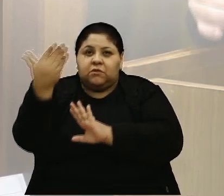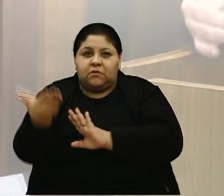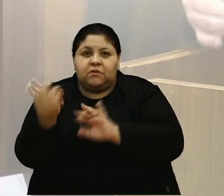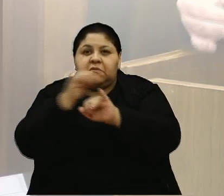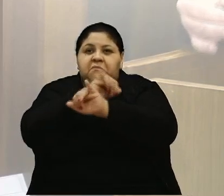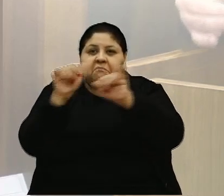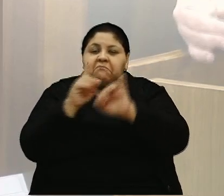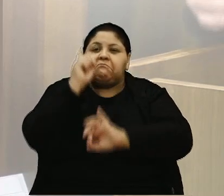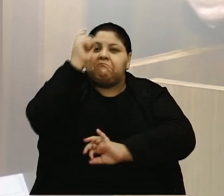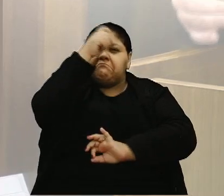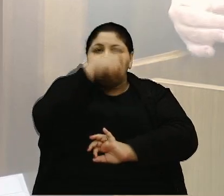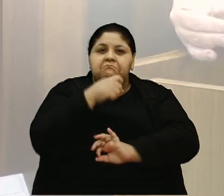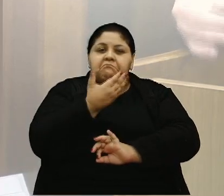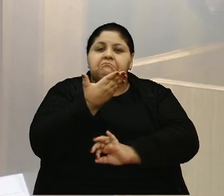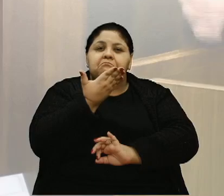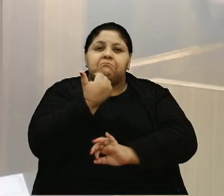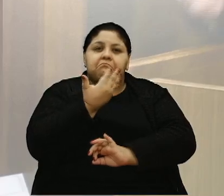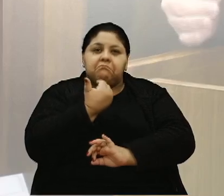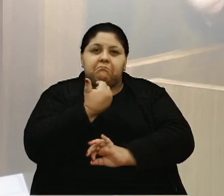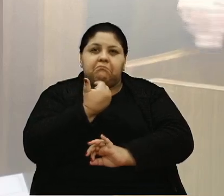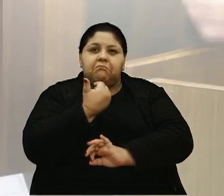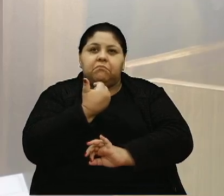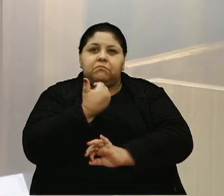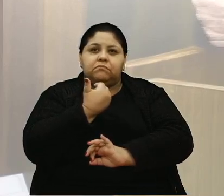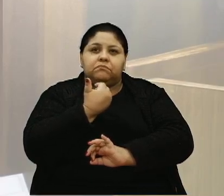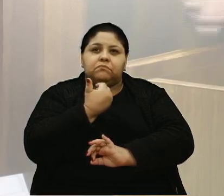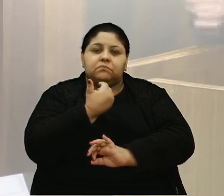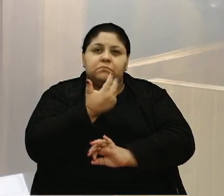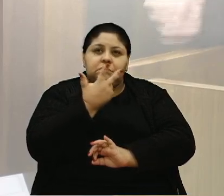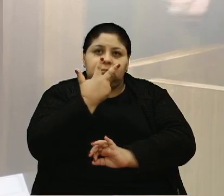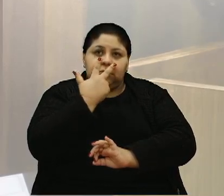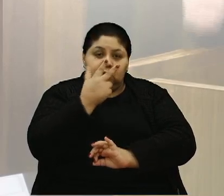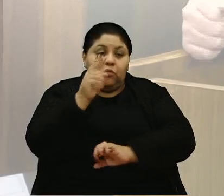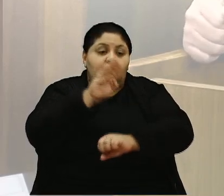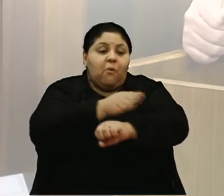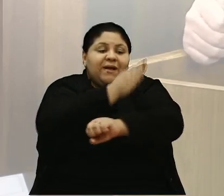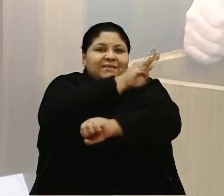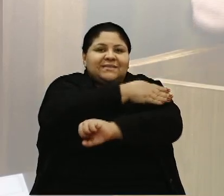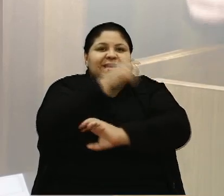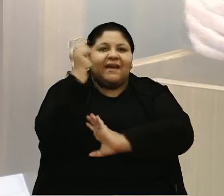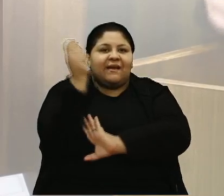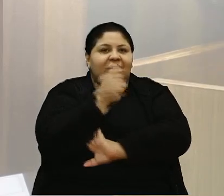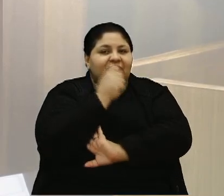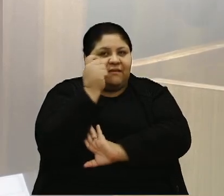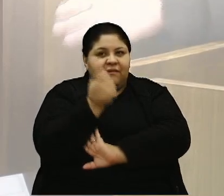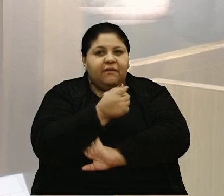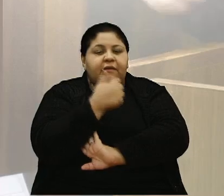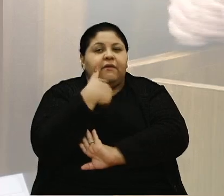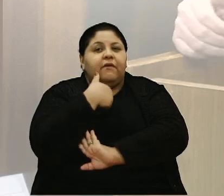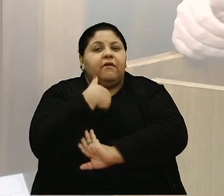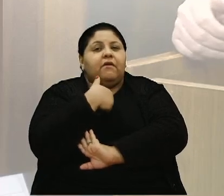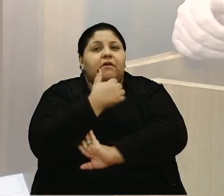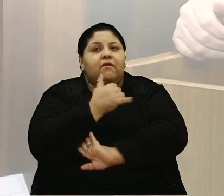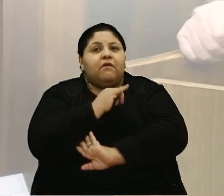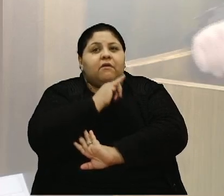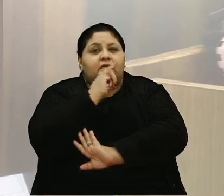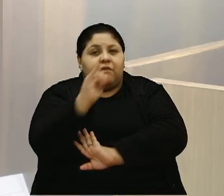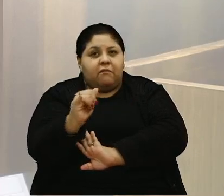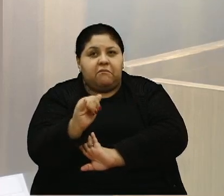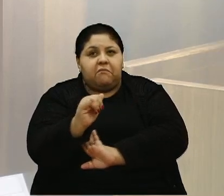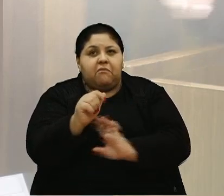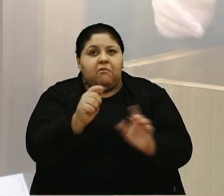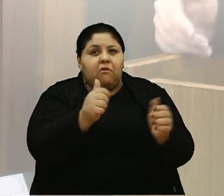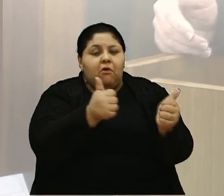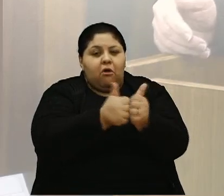é difícil você comer bem, e tão bem quanto a Serra Gaúcha. E aí eu me estendo a Hortênsias, Vale dos